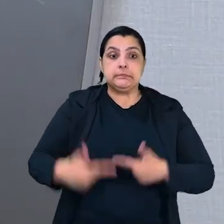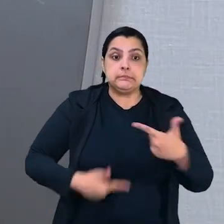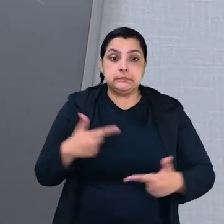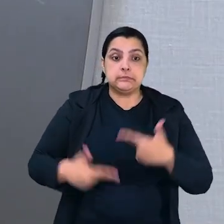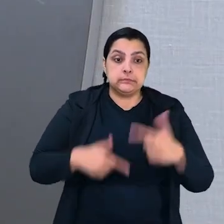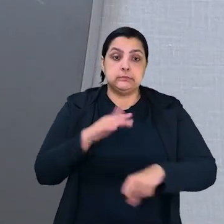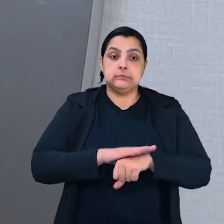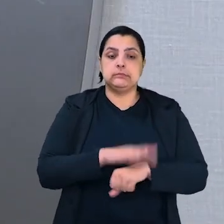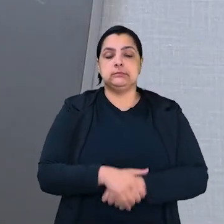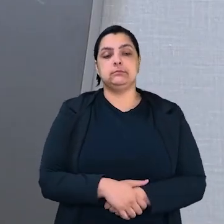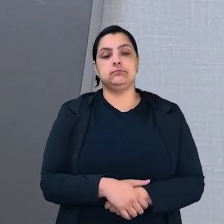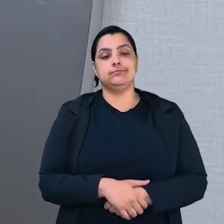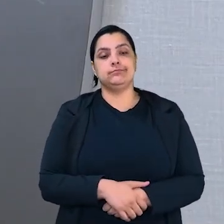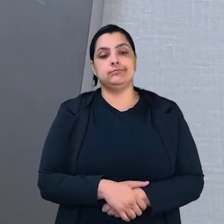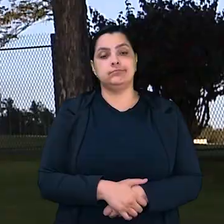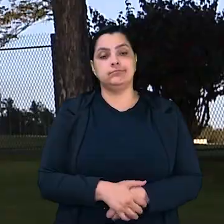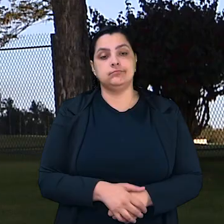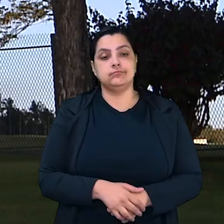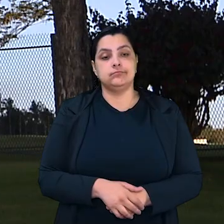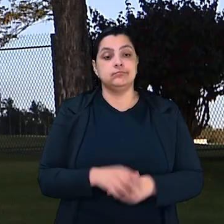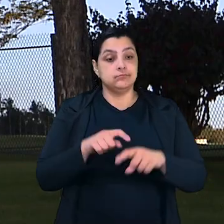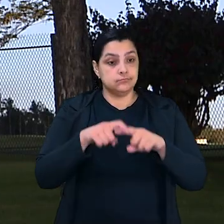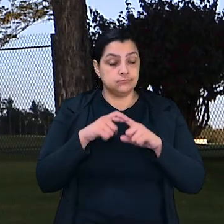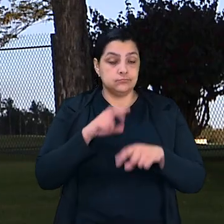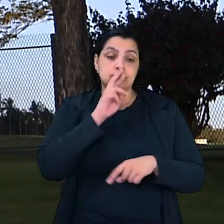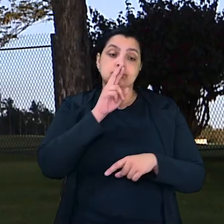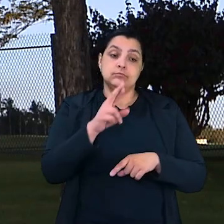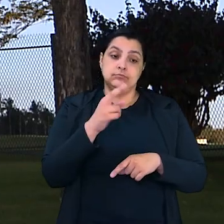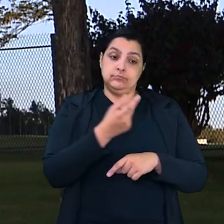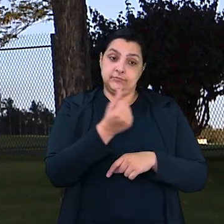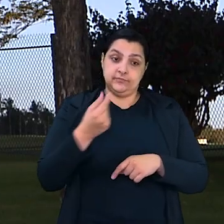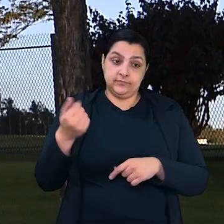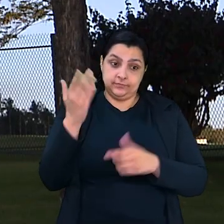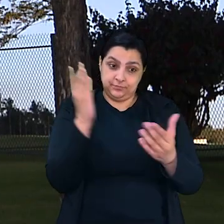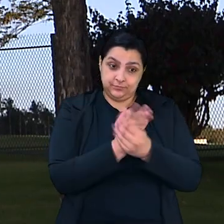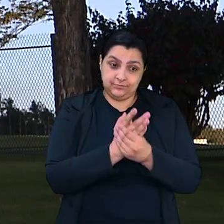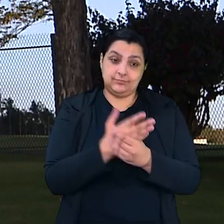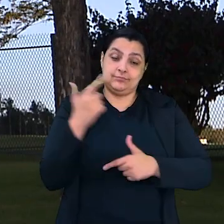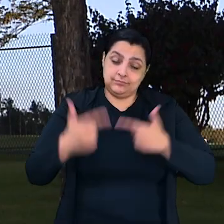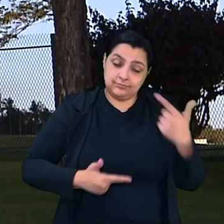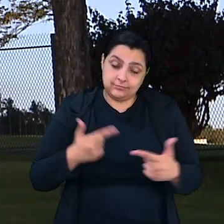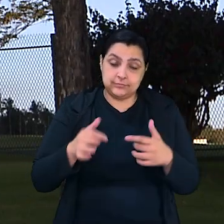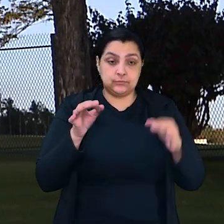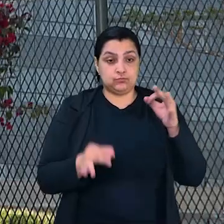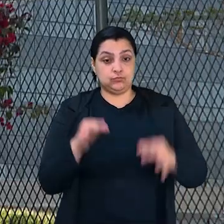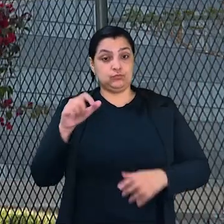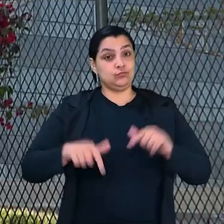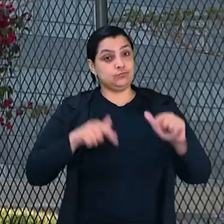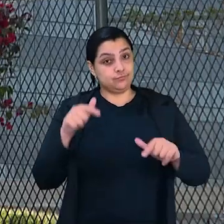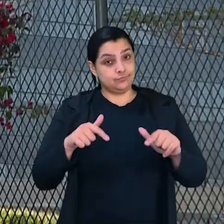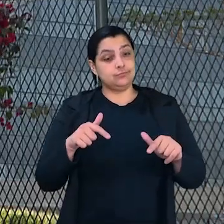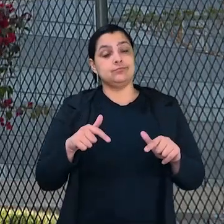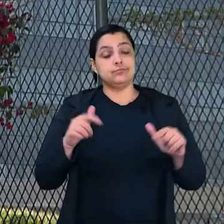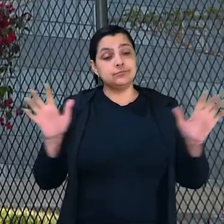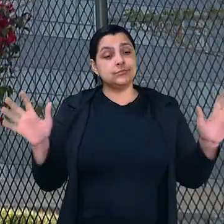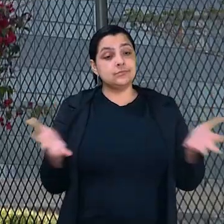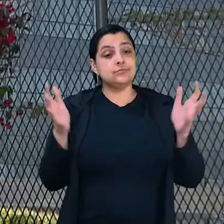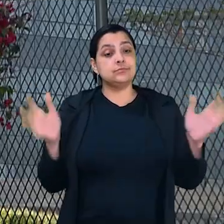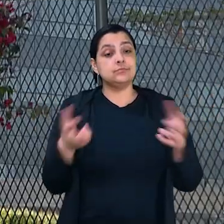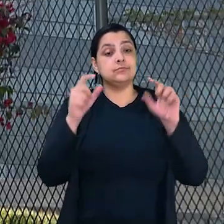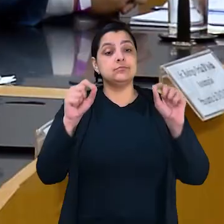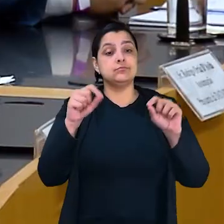foi necessária para a realização da perícia. Devido ao impacto financeiro que processos podem gerar, a Justiça do